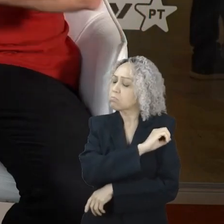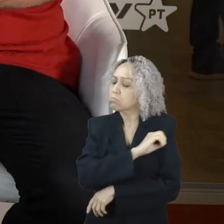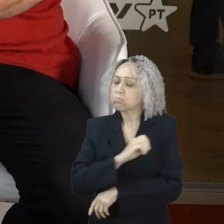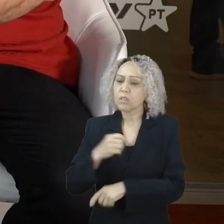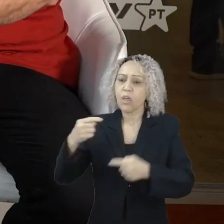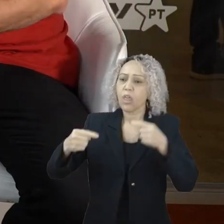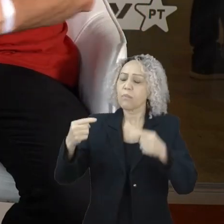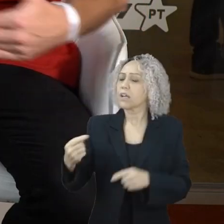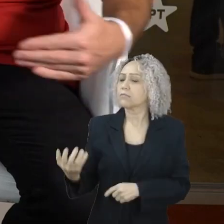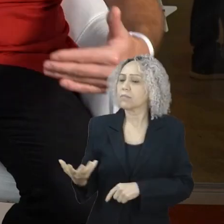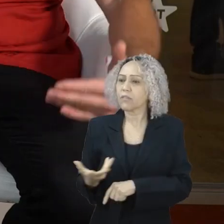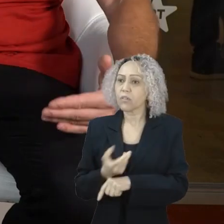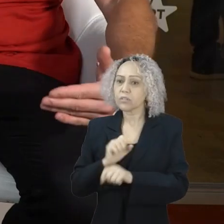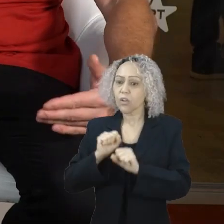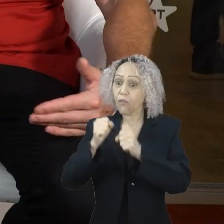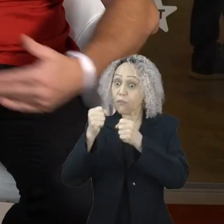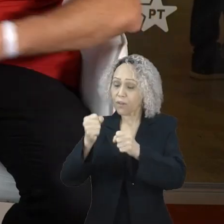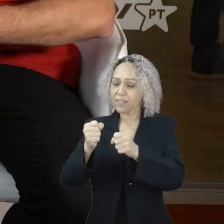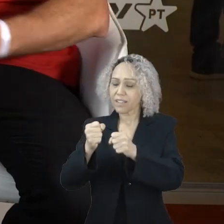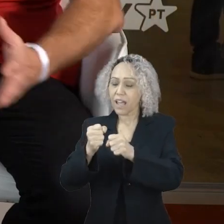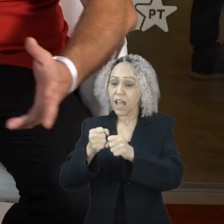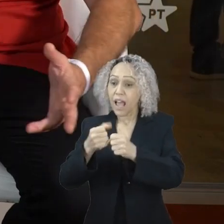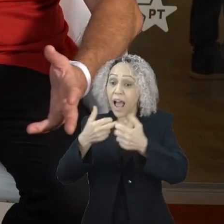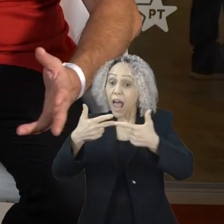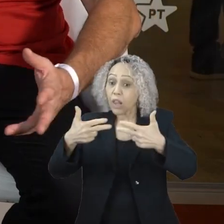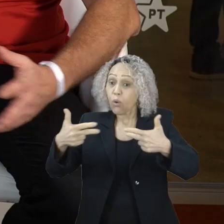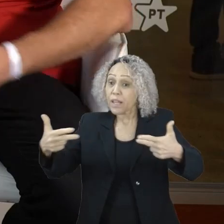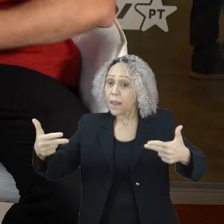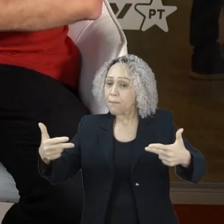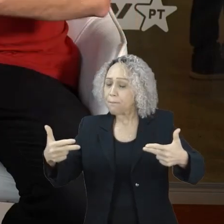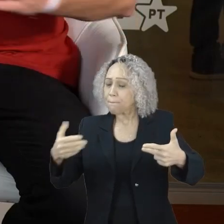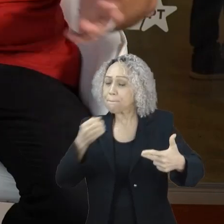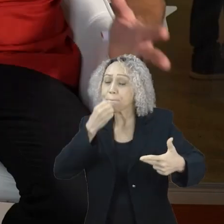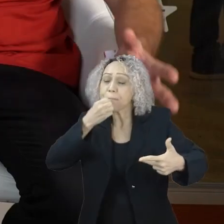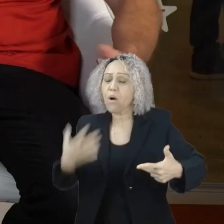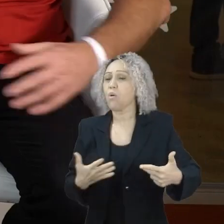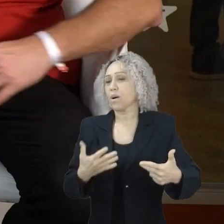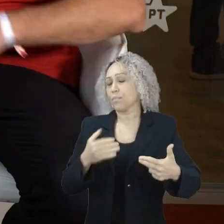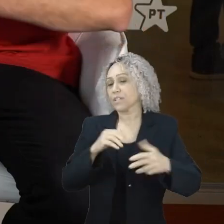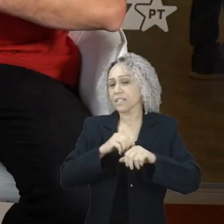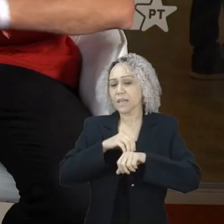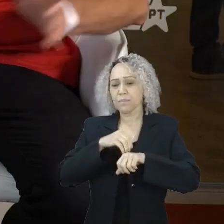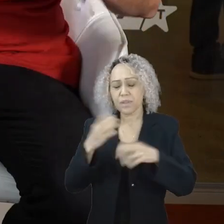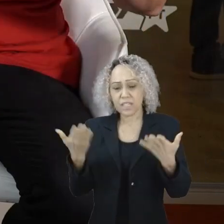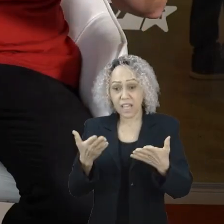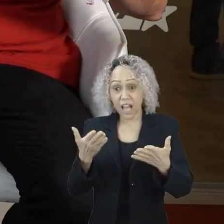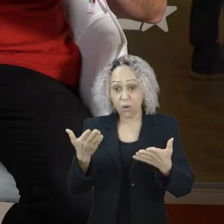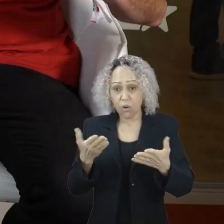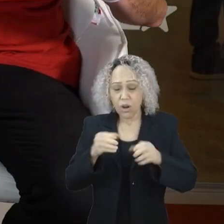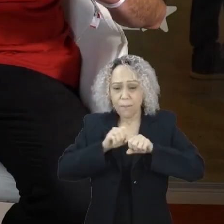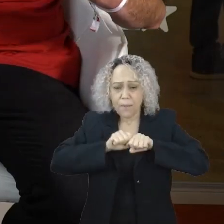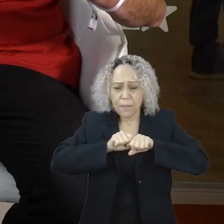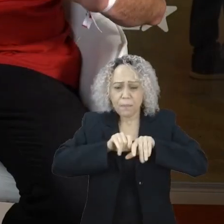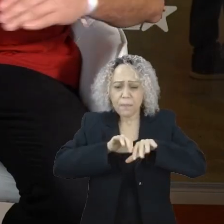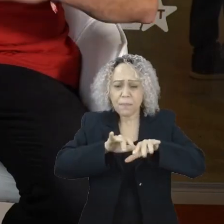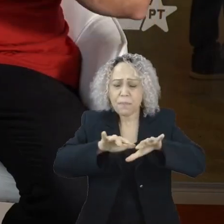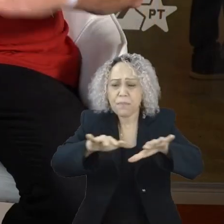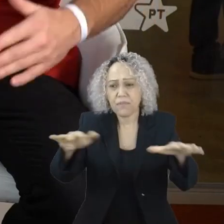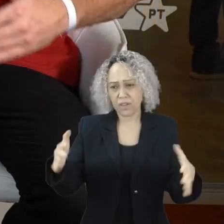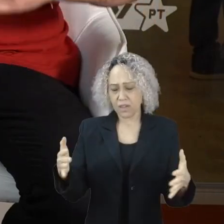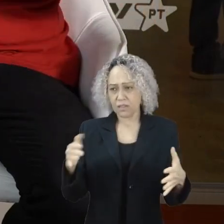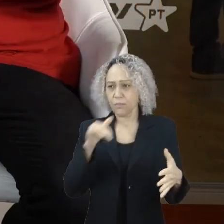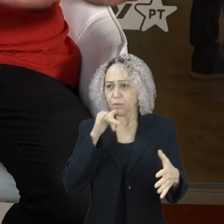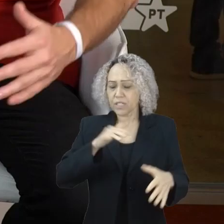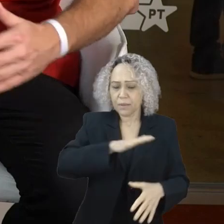a propagação das coisas boas que estão sendo feitas, né? Na educação a gente tem em um ano uma transformação que vale